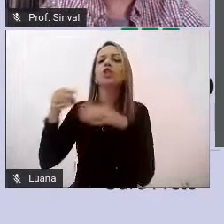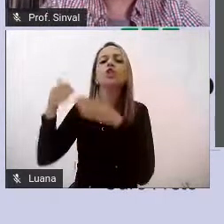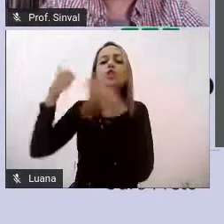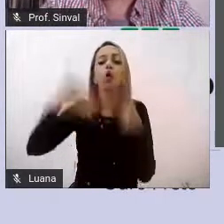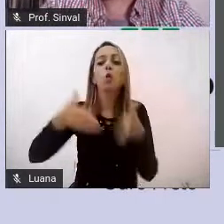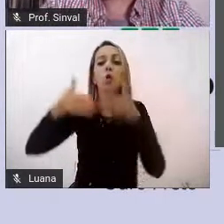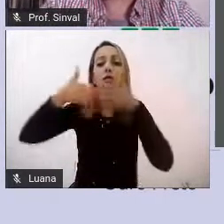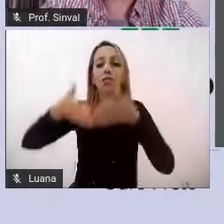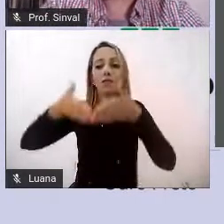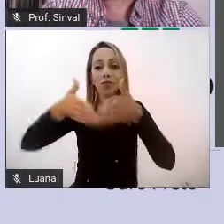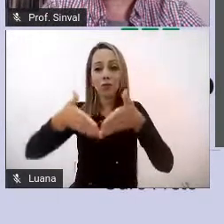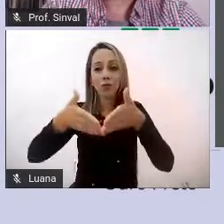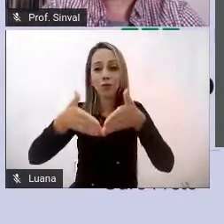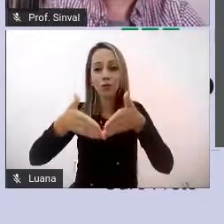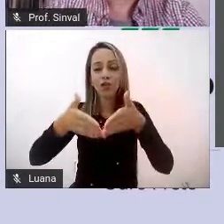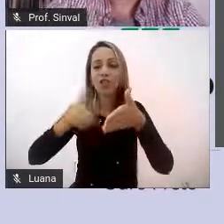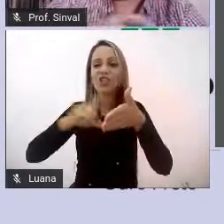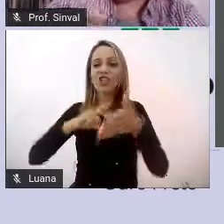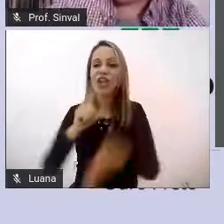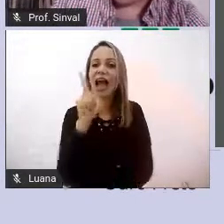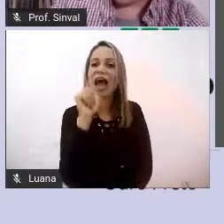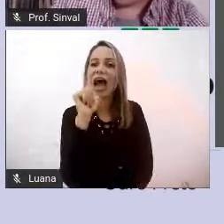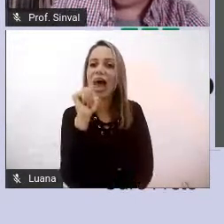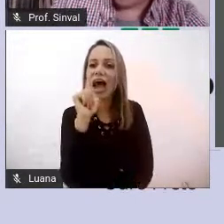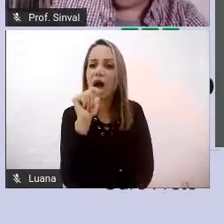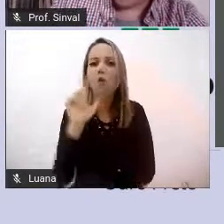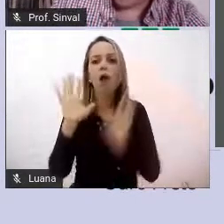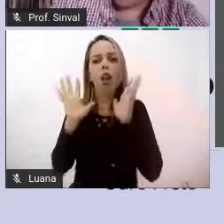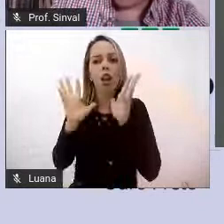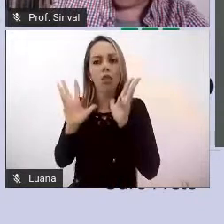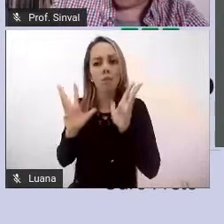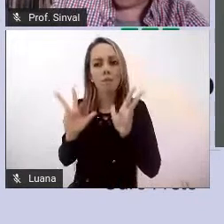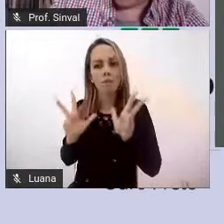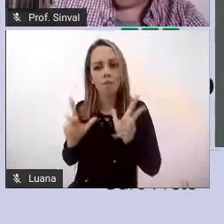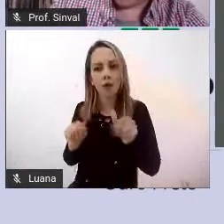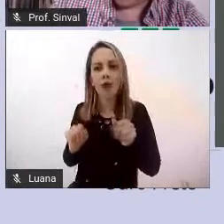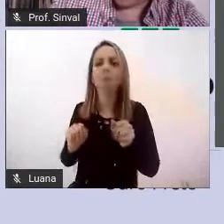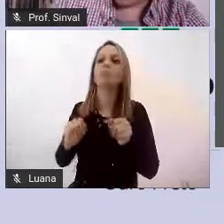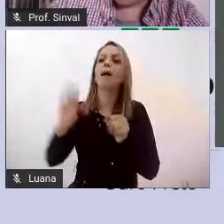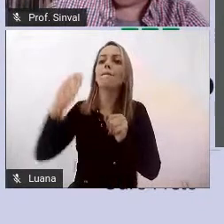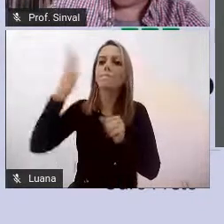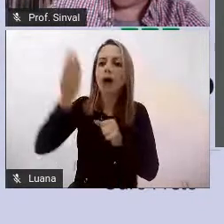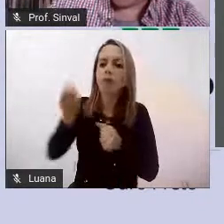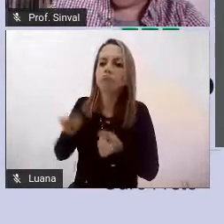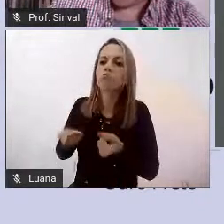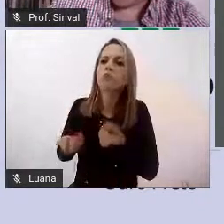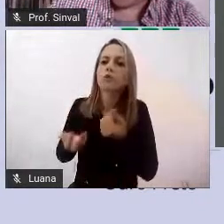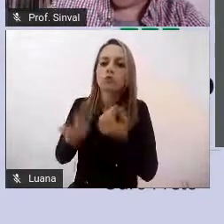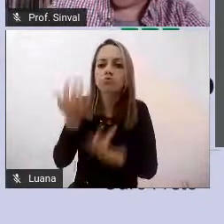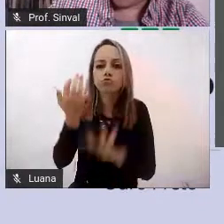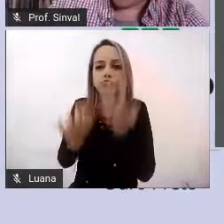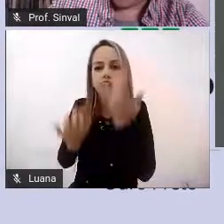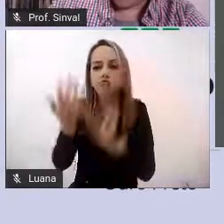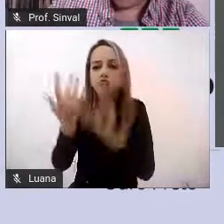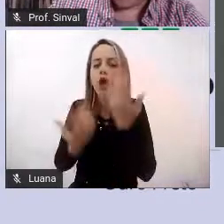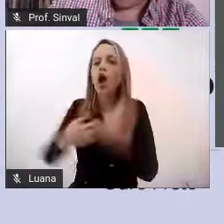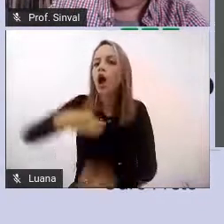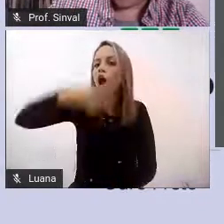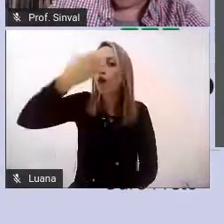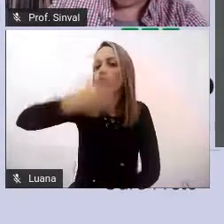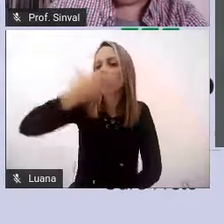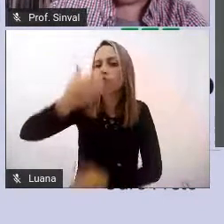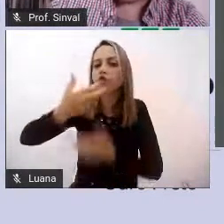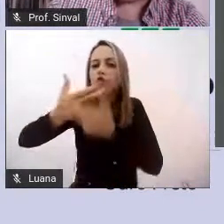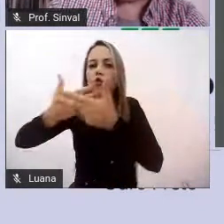trazendo água limpa, lenha, carne fresca, bebida alcoólica e frutas. Né? Às vezes, navios que iam para fora, em